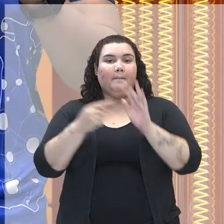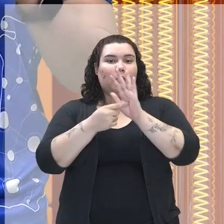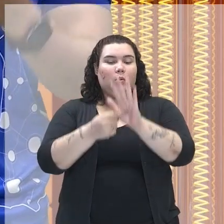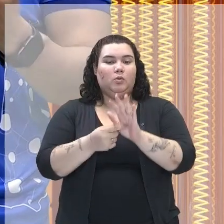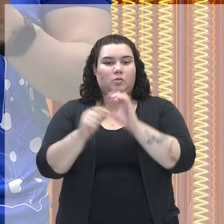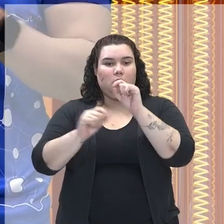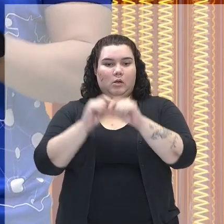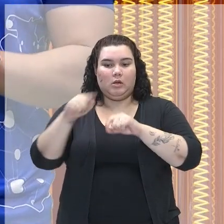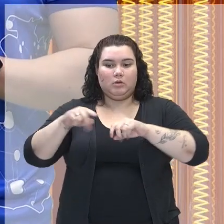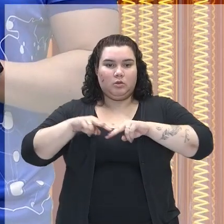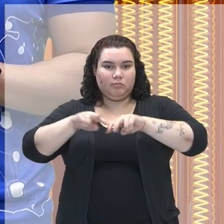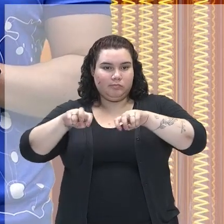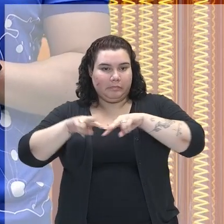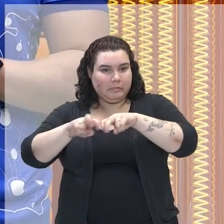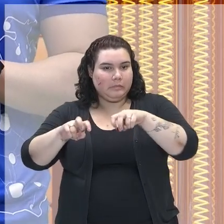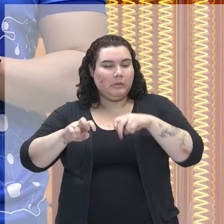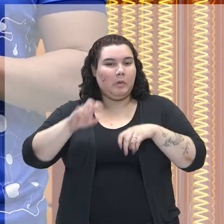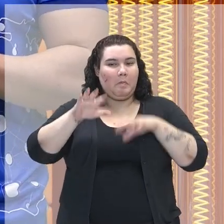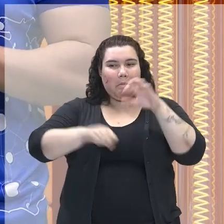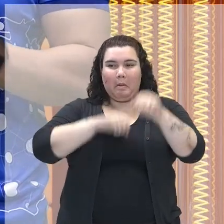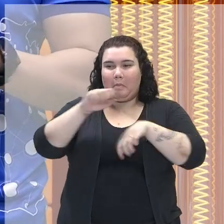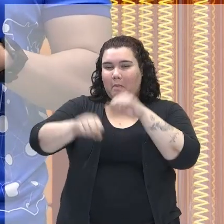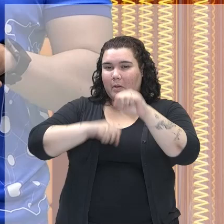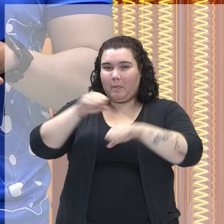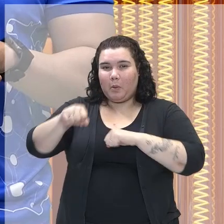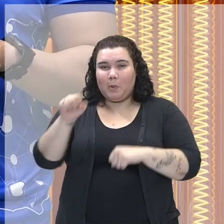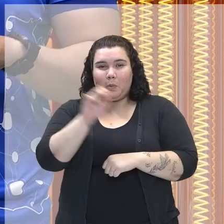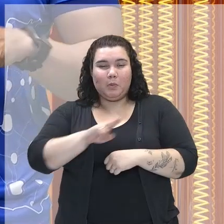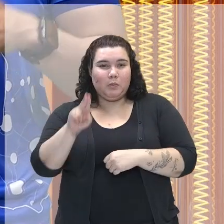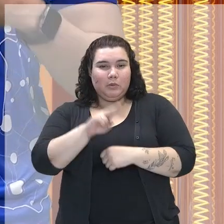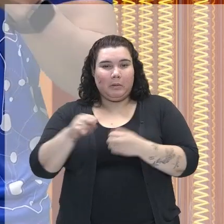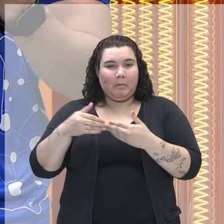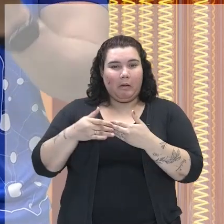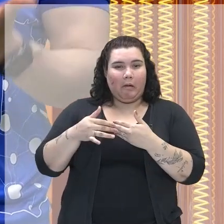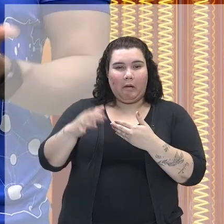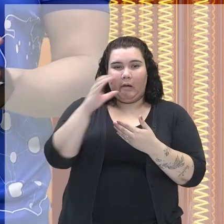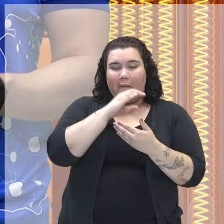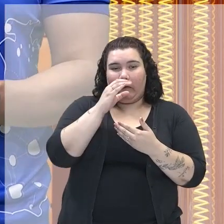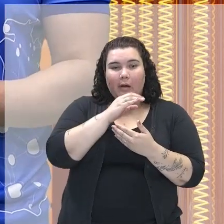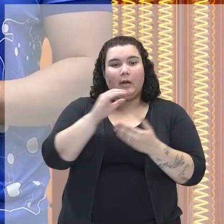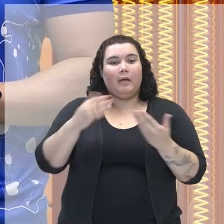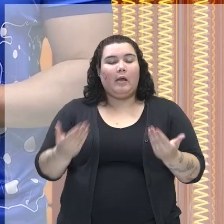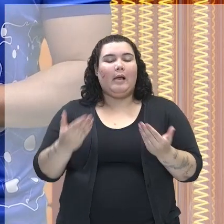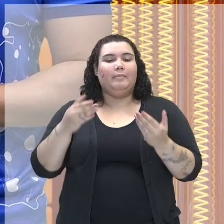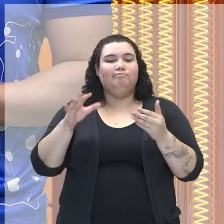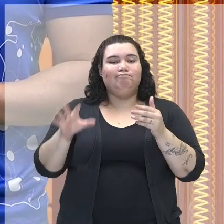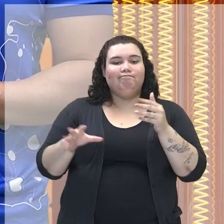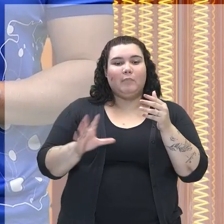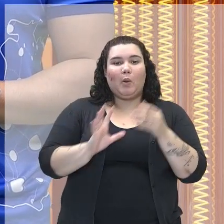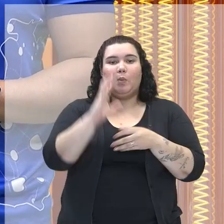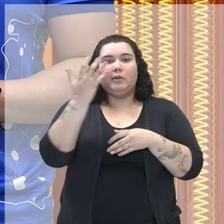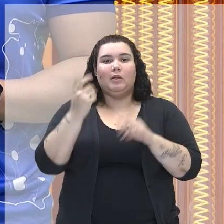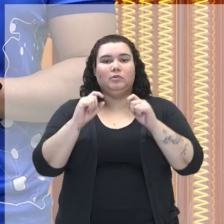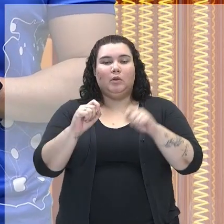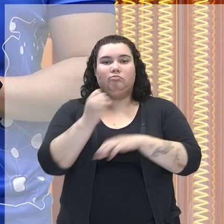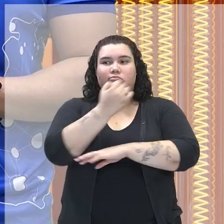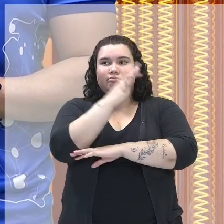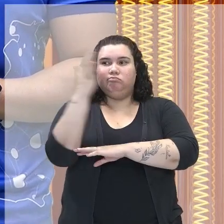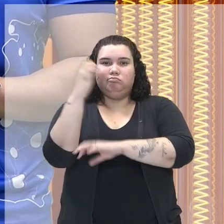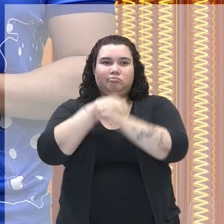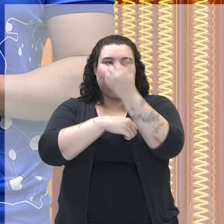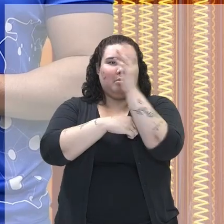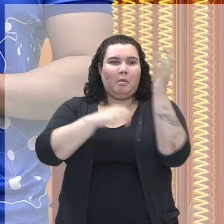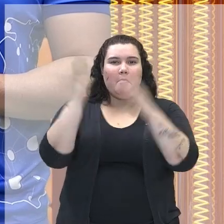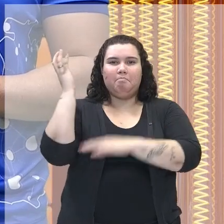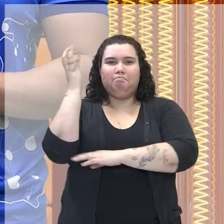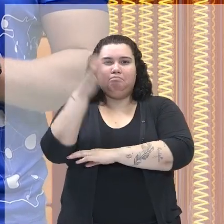essa exploração desenfreada dos recursos vegetais, elas contribuem ali para o desmatamento e também para a